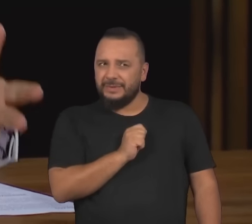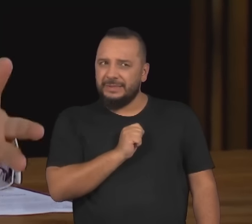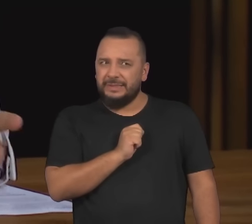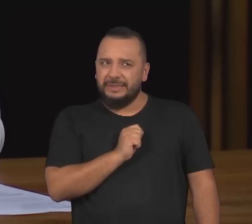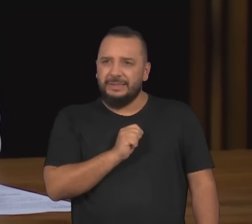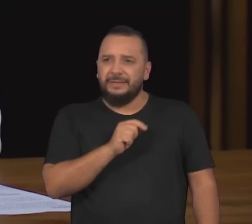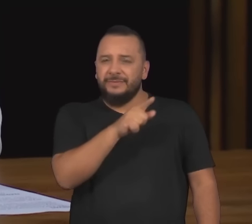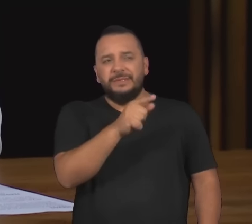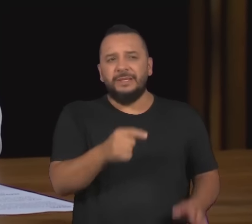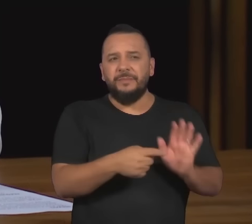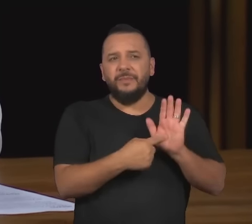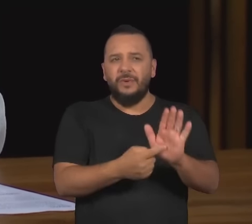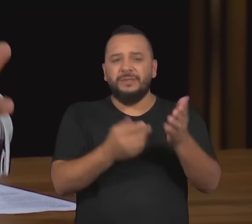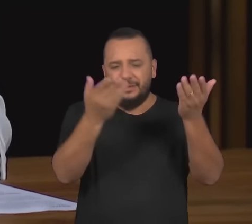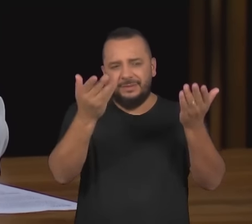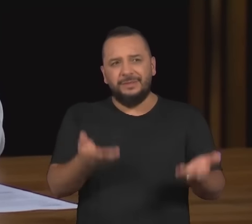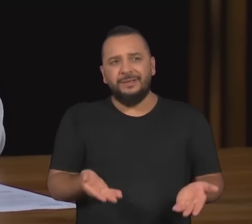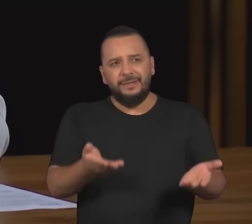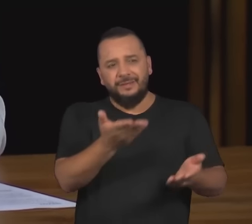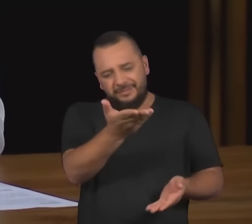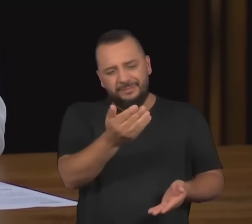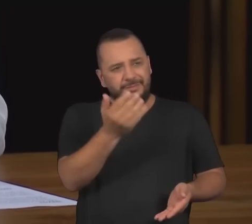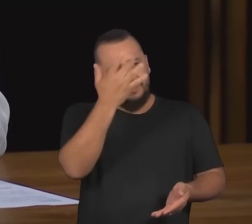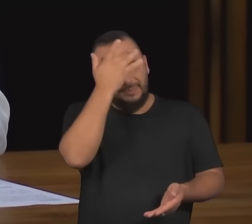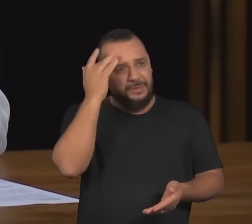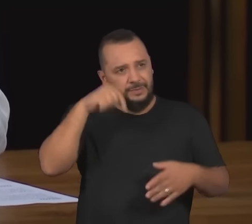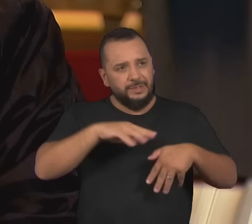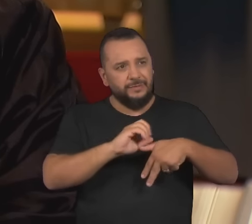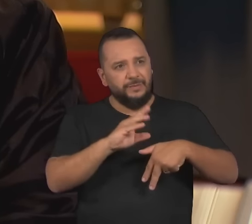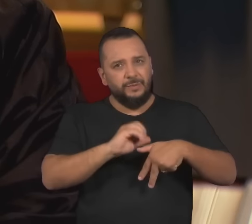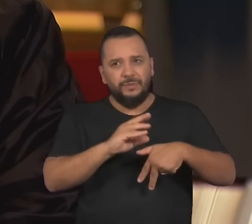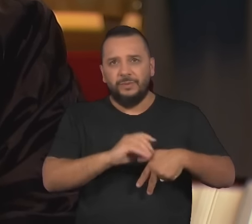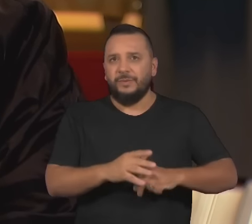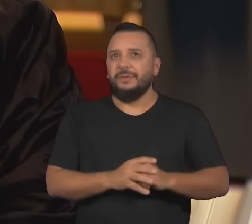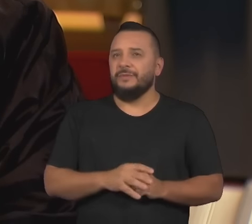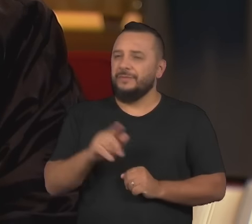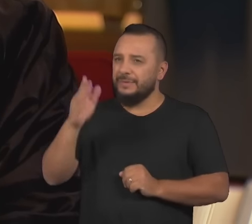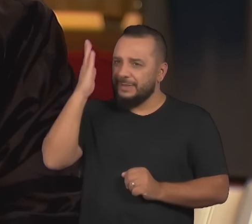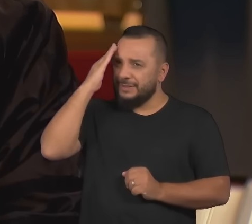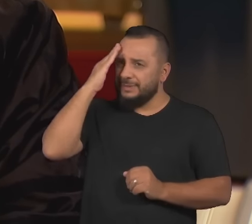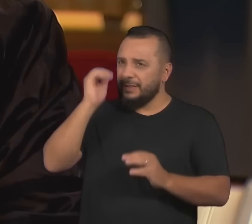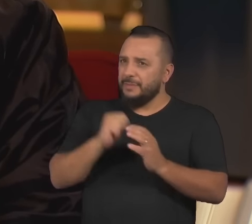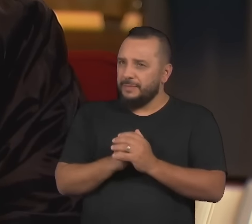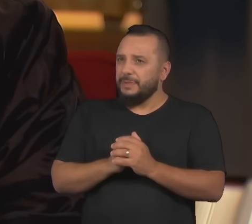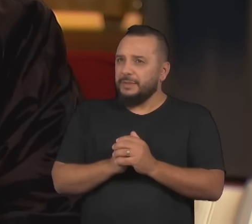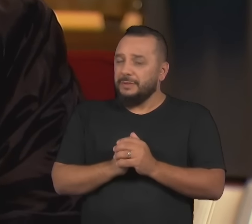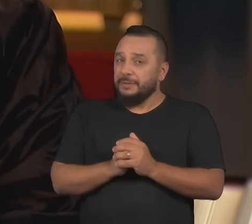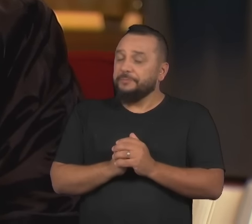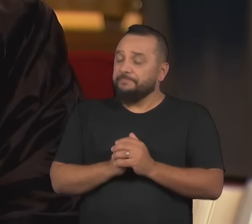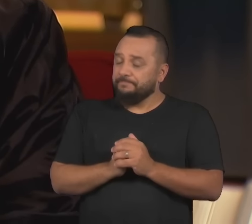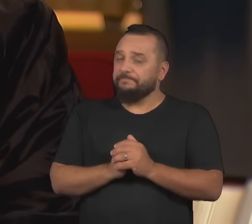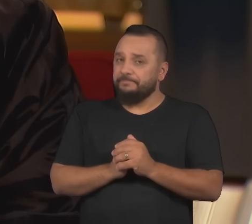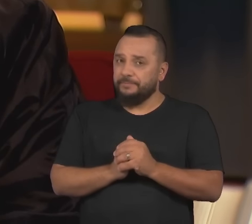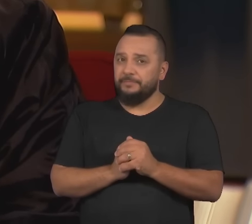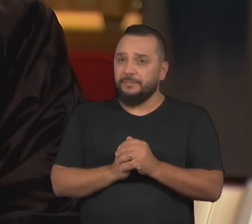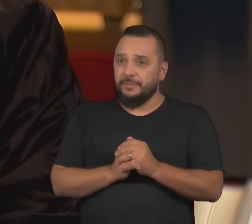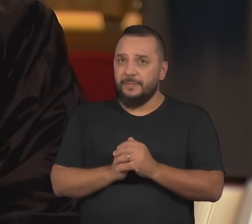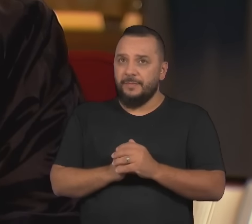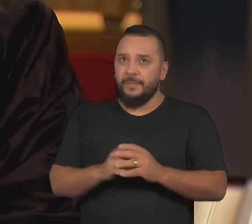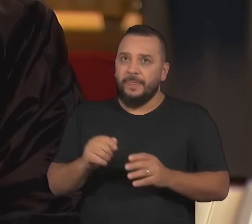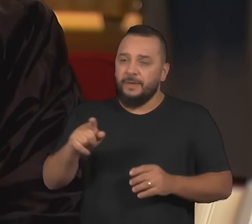Se apresente para o público da TV Cultura. Você sabe, o Taz,